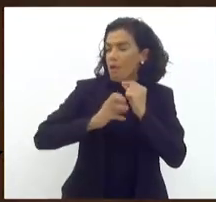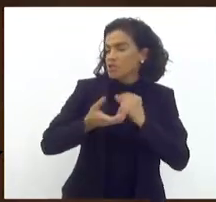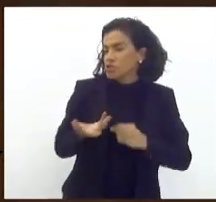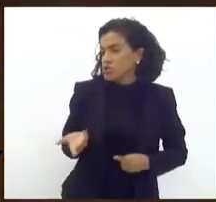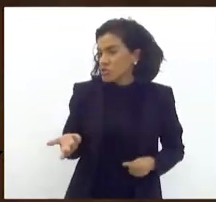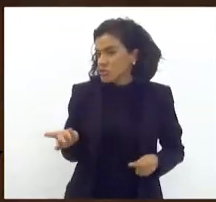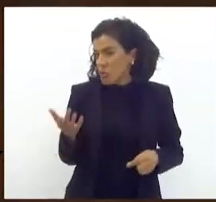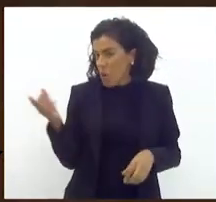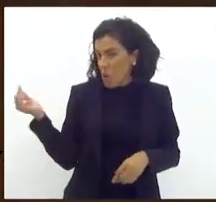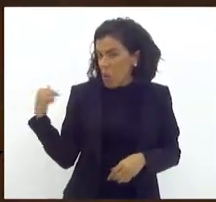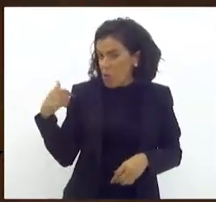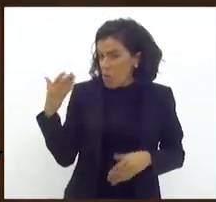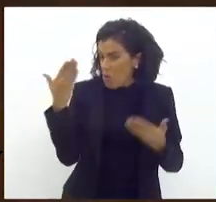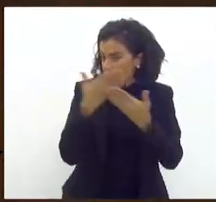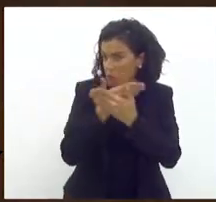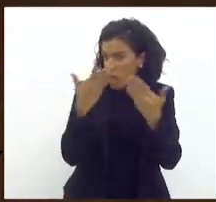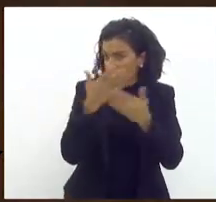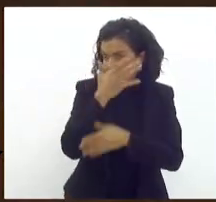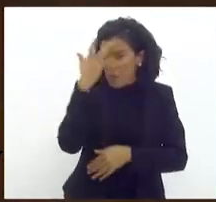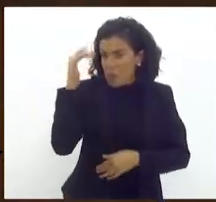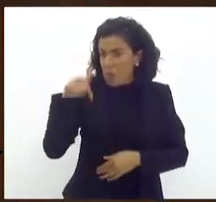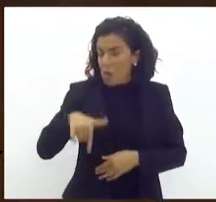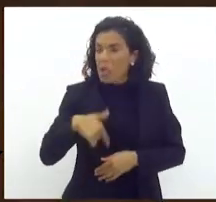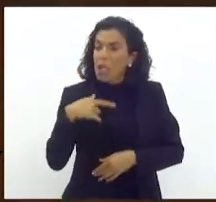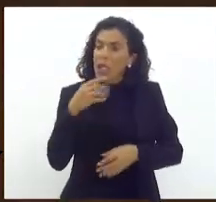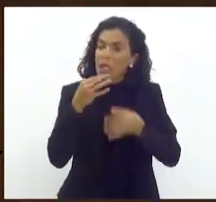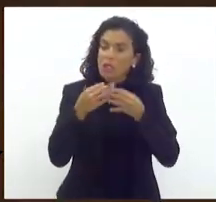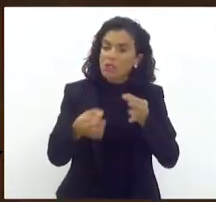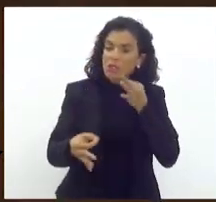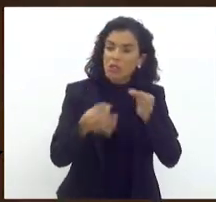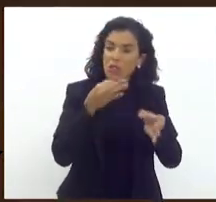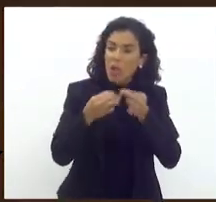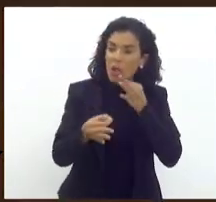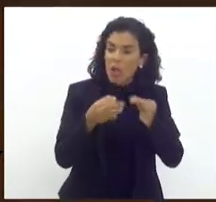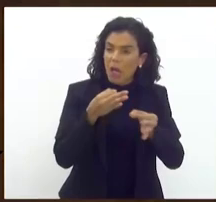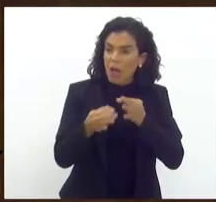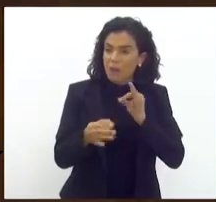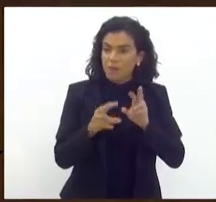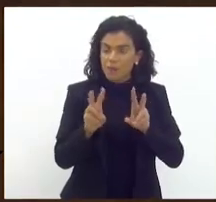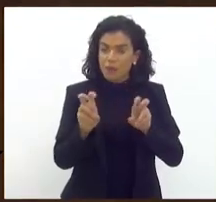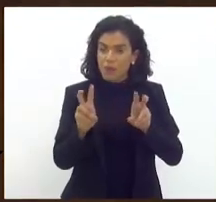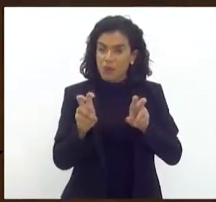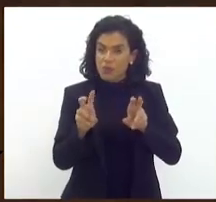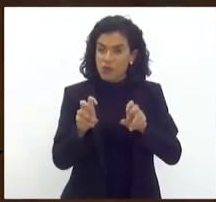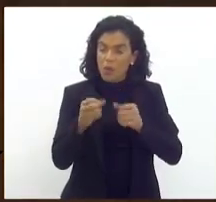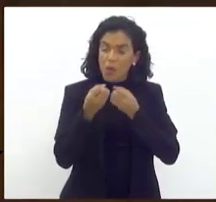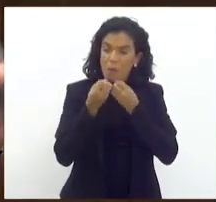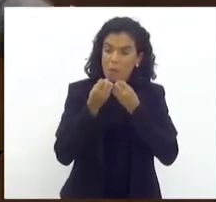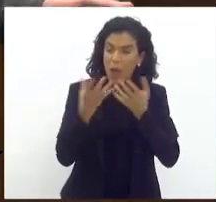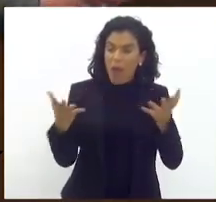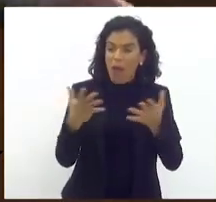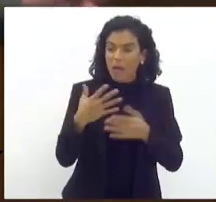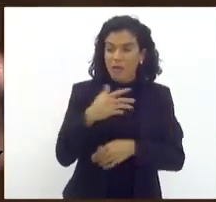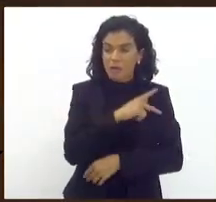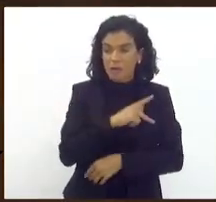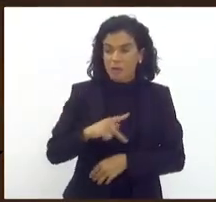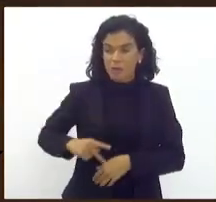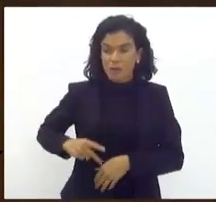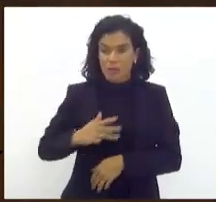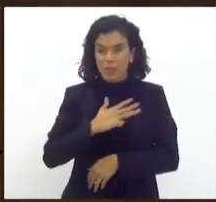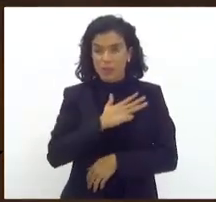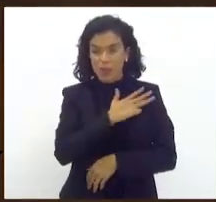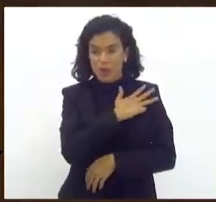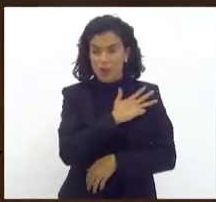eu não vi ninguém para cá falar criticar Deputado antes sobre essa declaração do presidente Lula